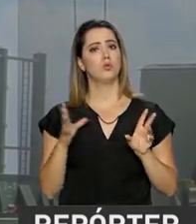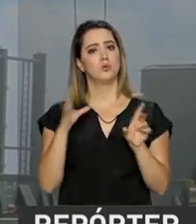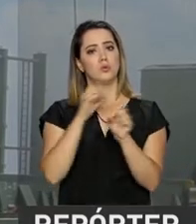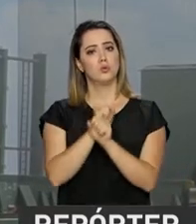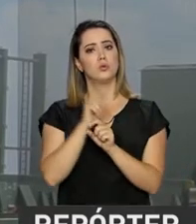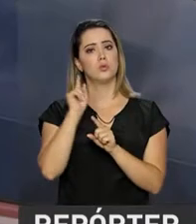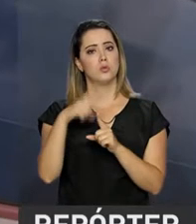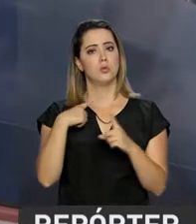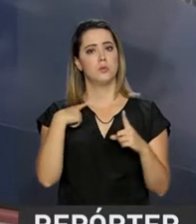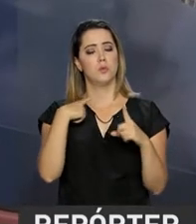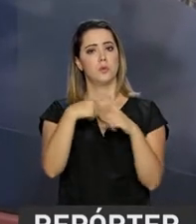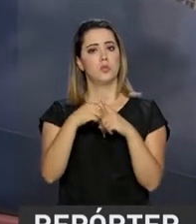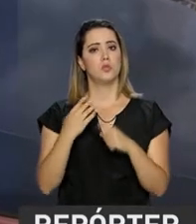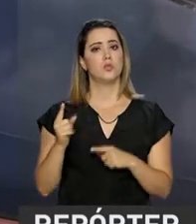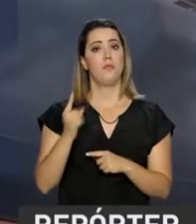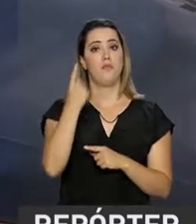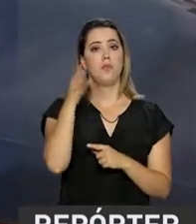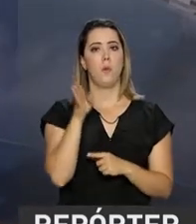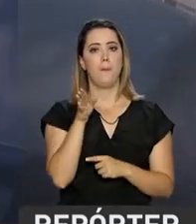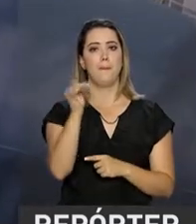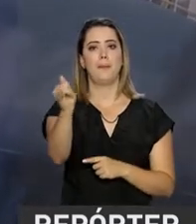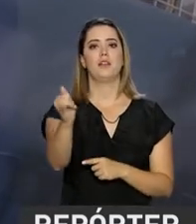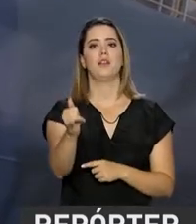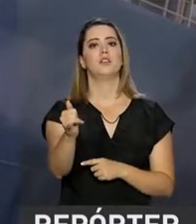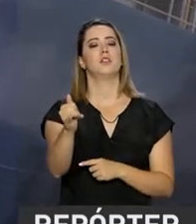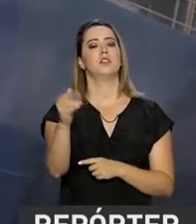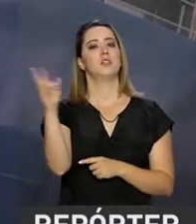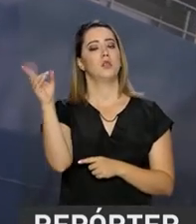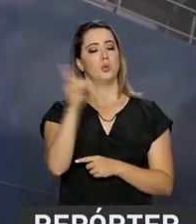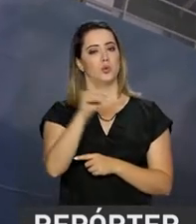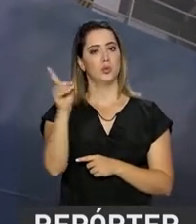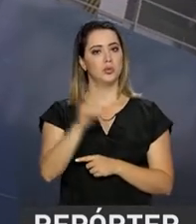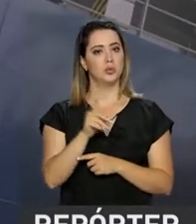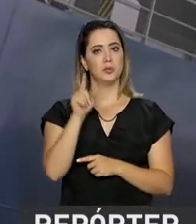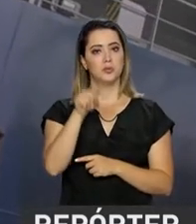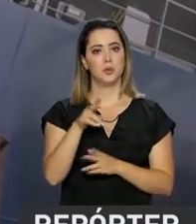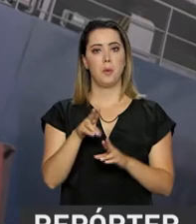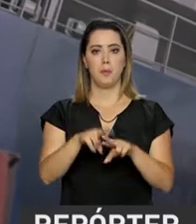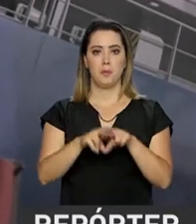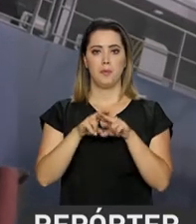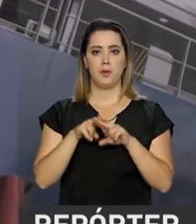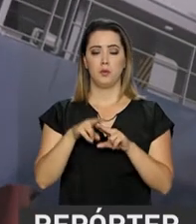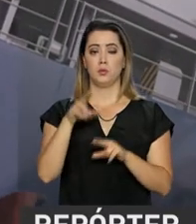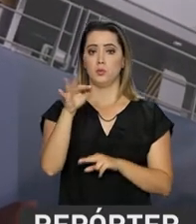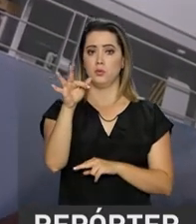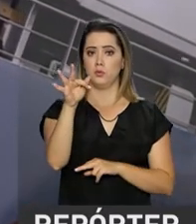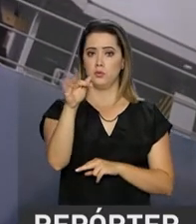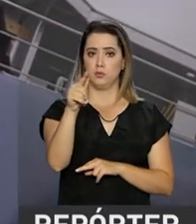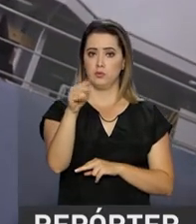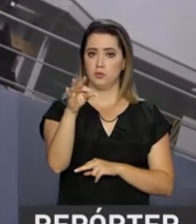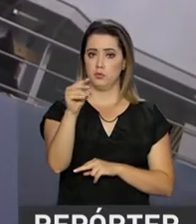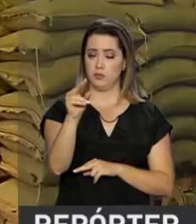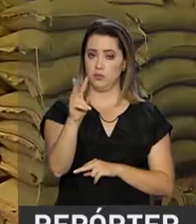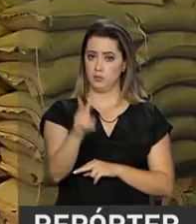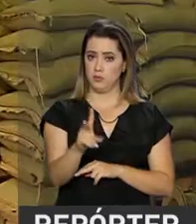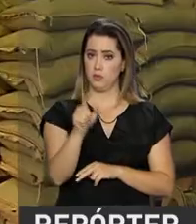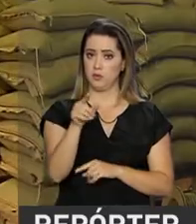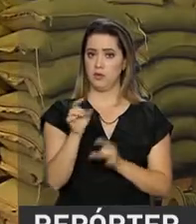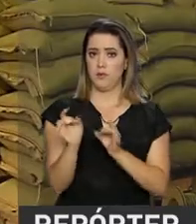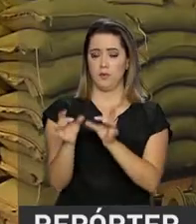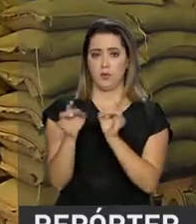está positivo em mais de 1 bilhão e 200 milhões de dólares pelos números da efe revê as exportações de commodities